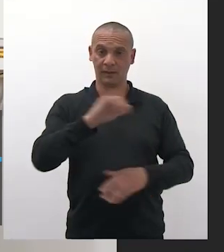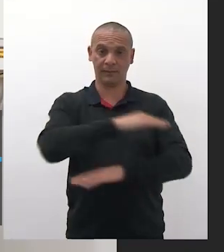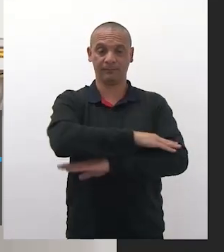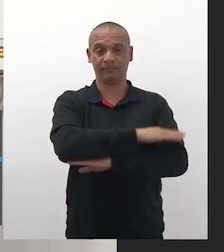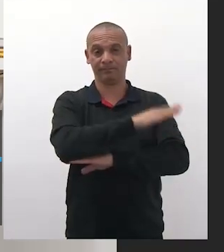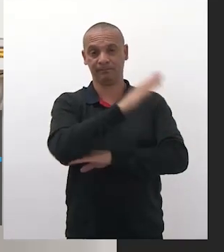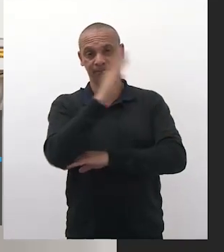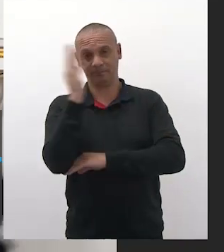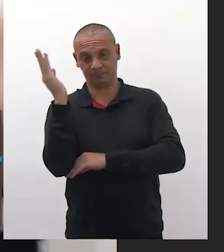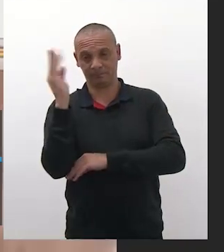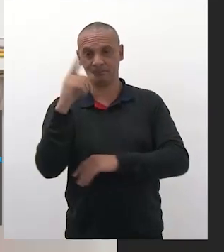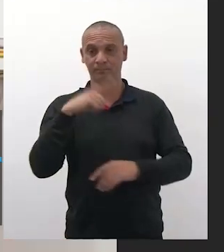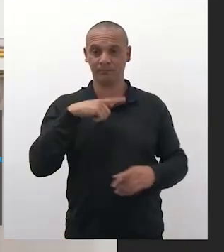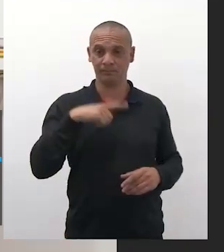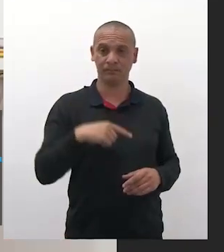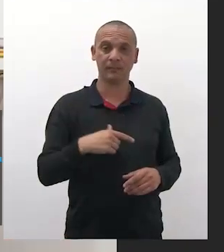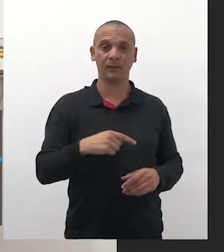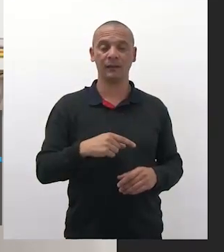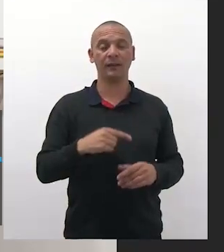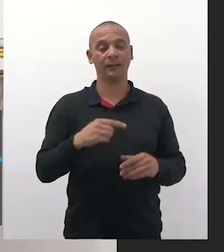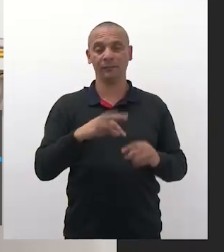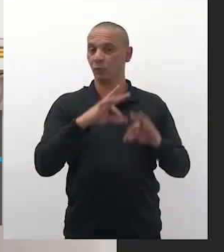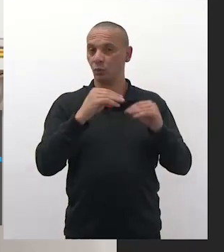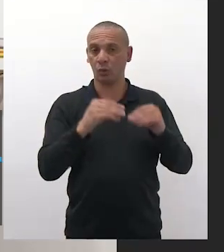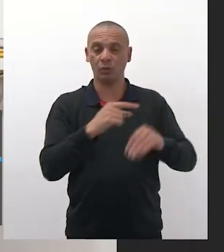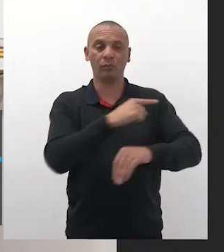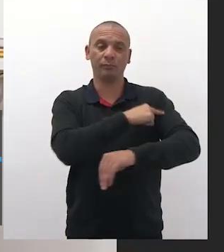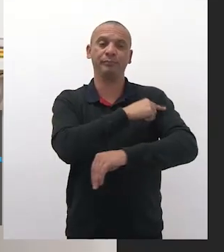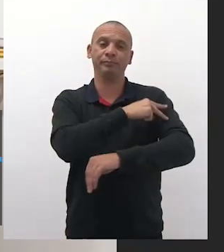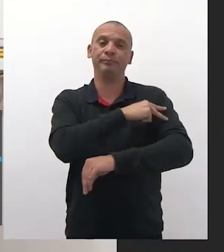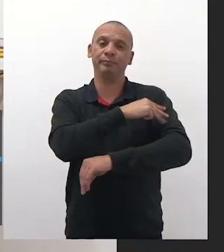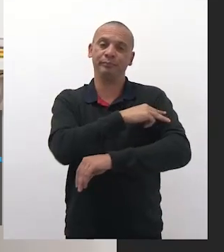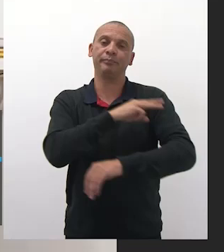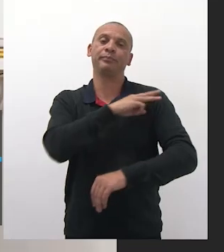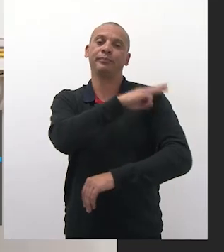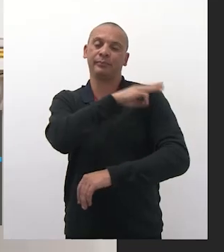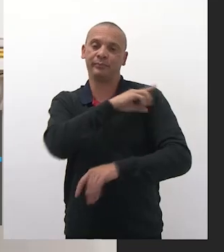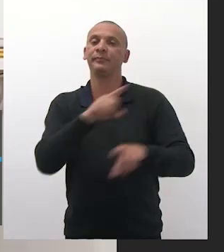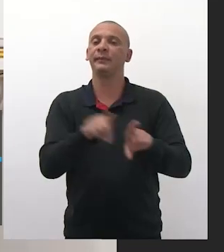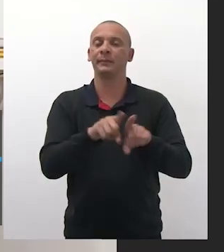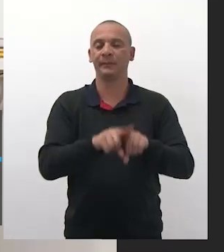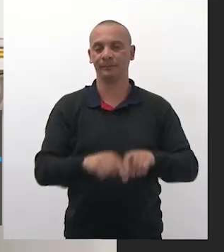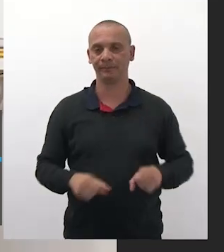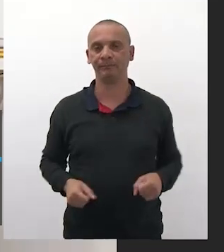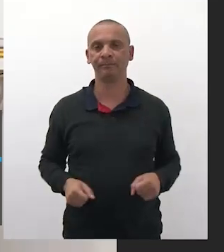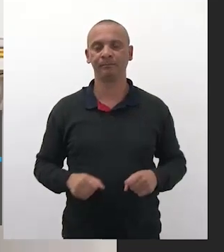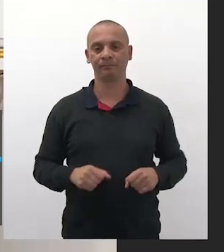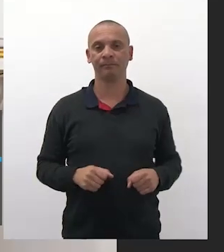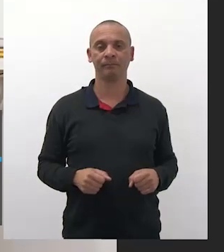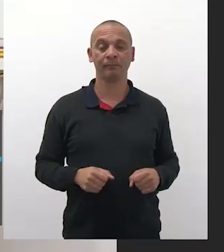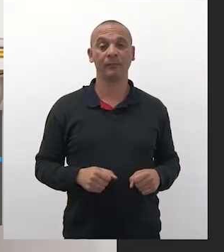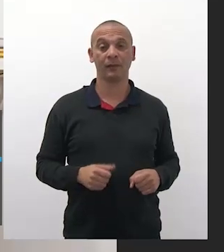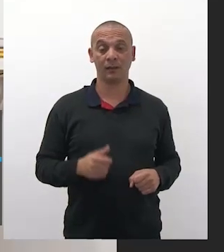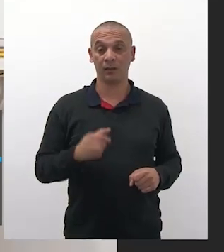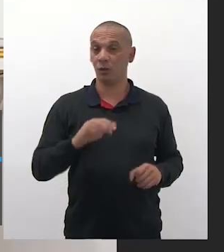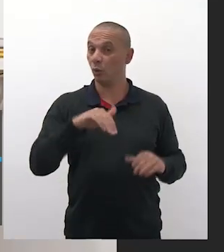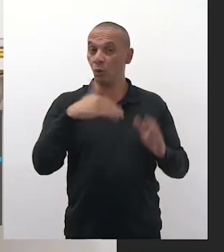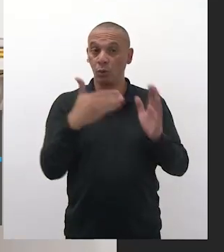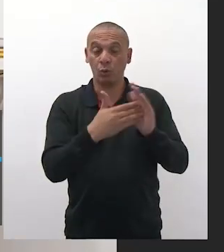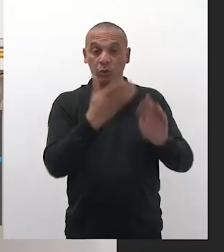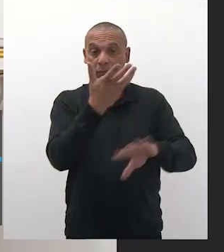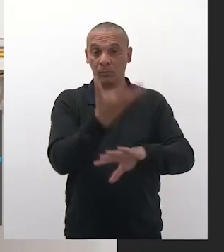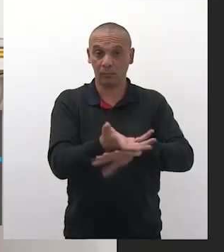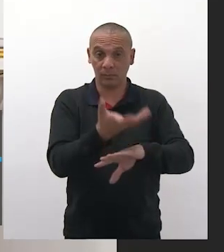primeiro, aí com todas as séries, né, de ensino médio, primeiro, segundo e terceiro ano de ensino médio. Todas as